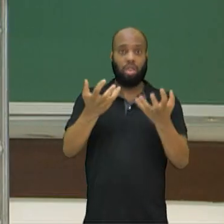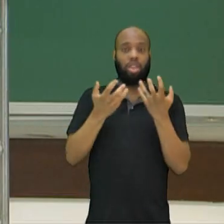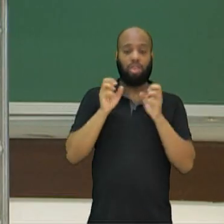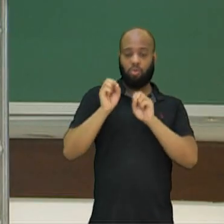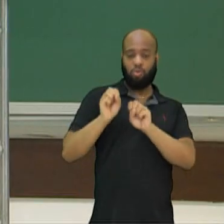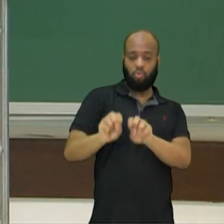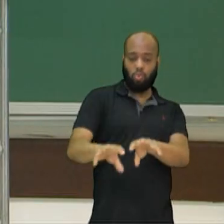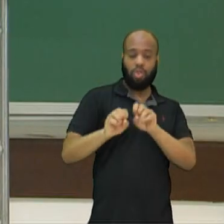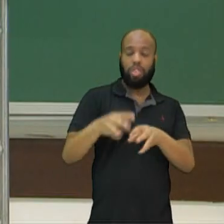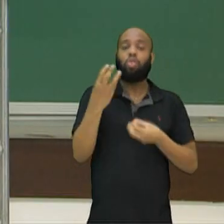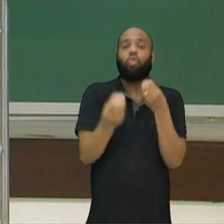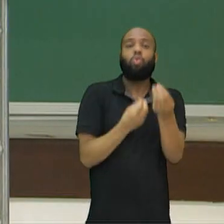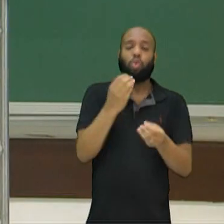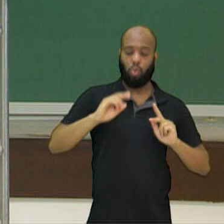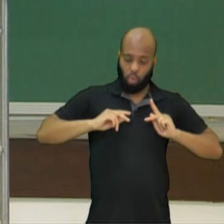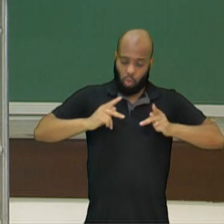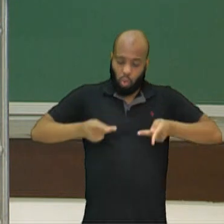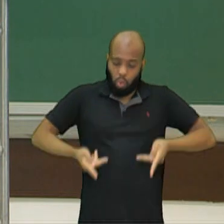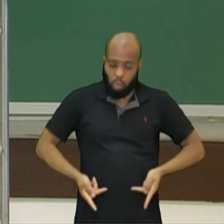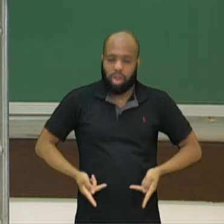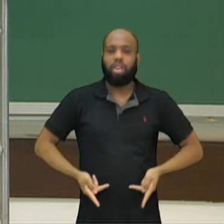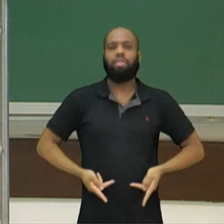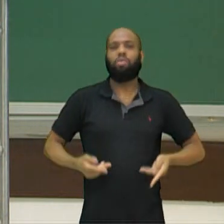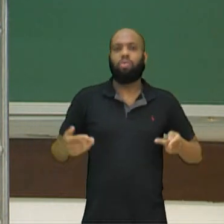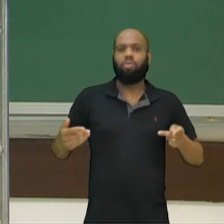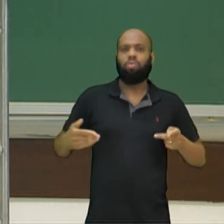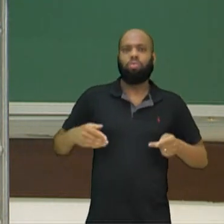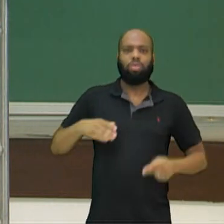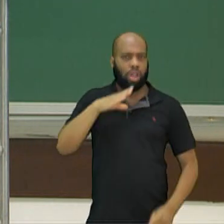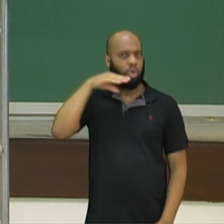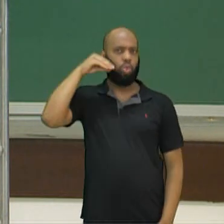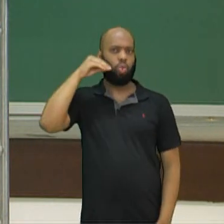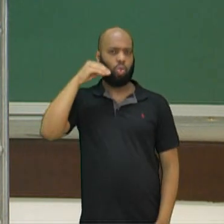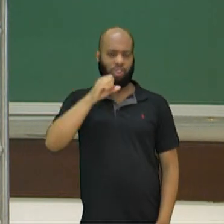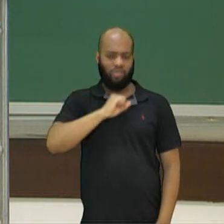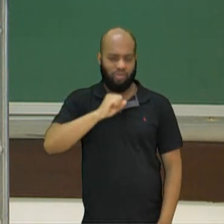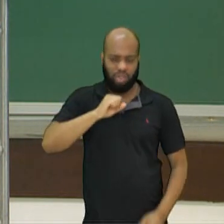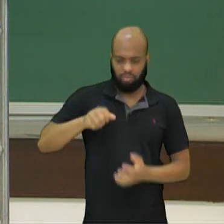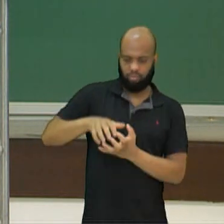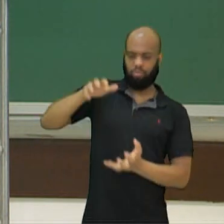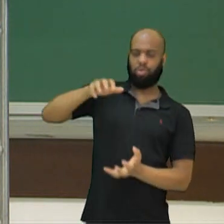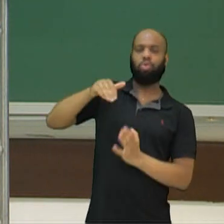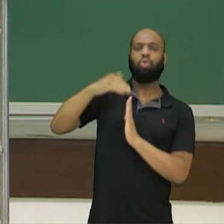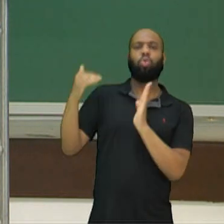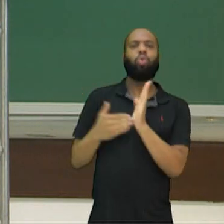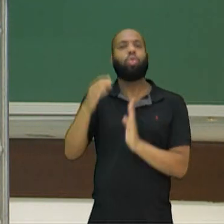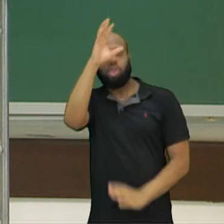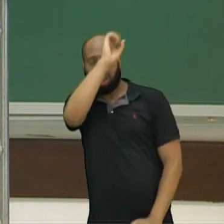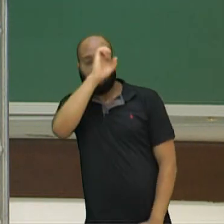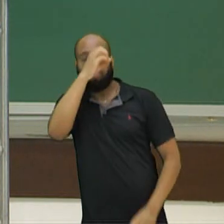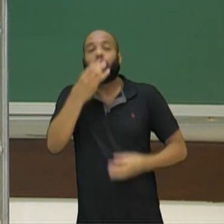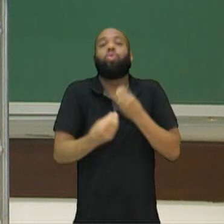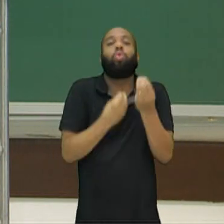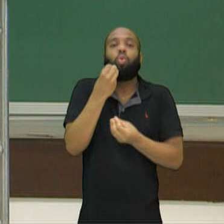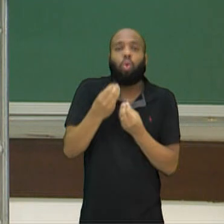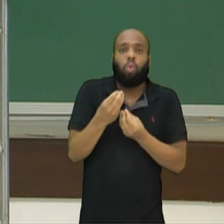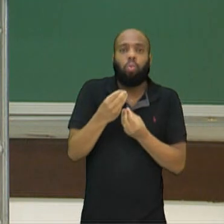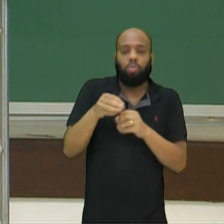nós, das crianças aos idosos, apreendem. E como que esse conhecimento aprendido,